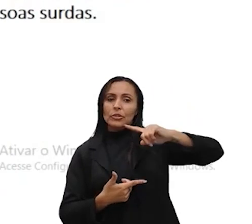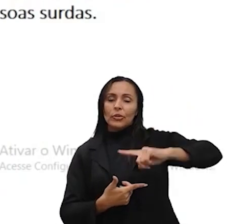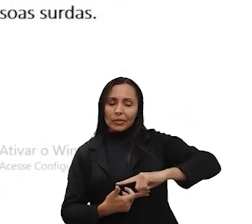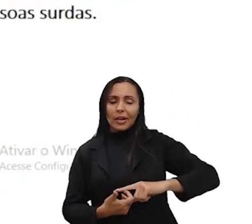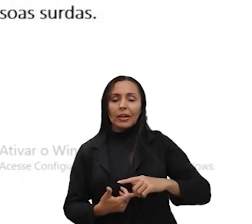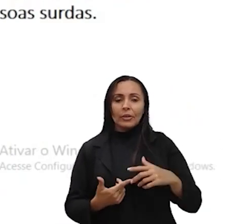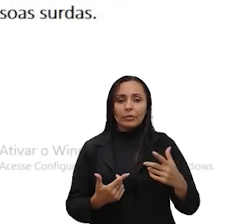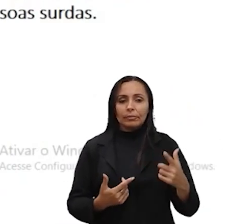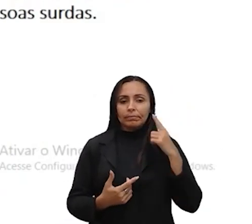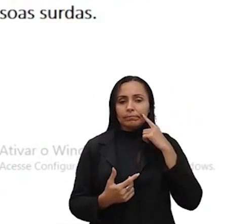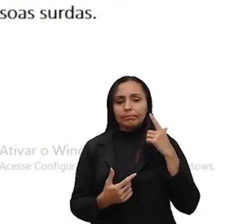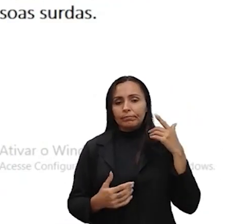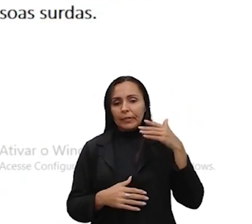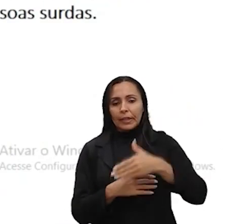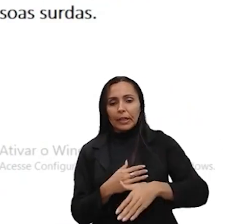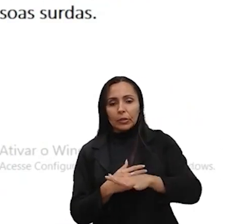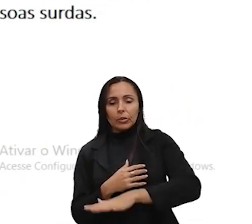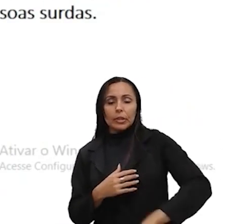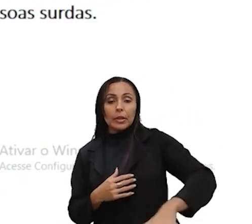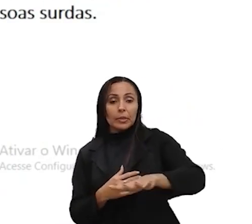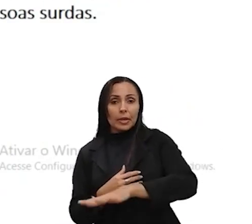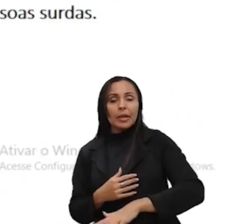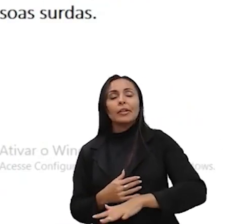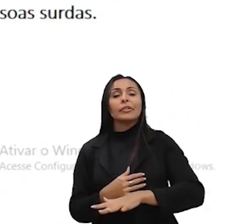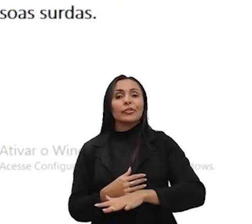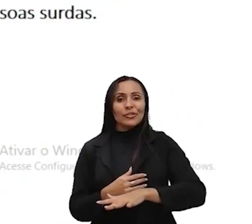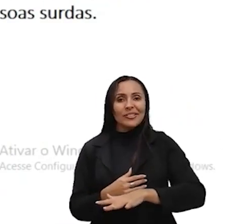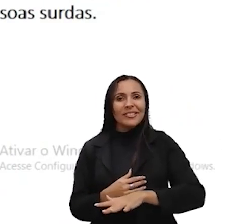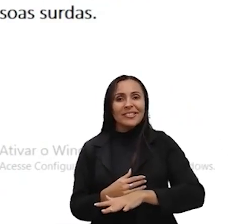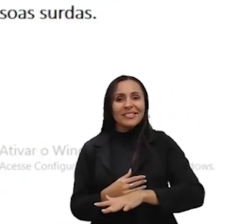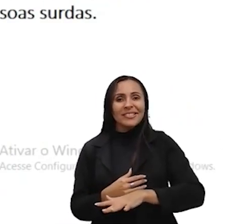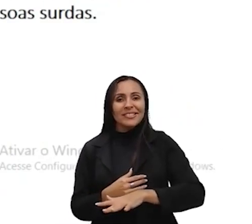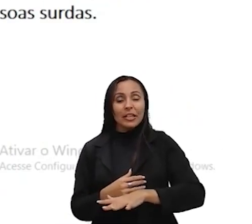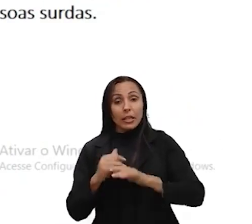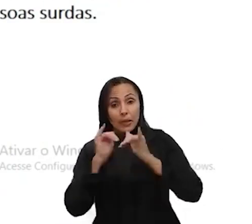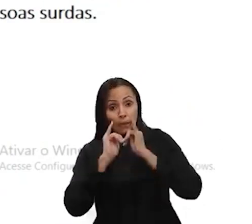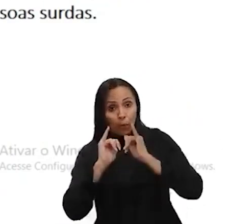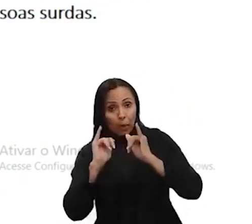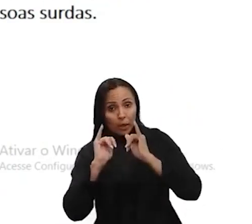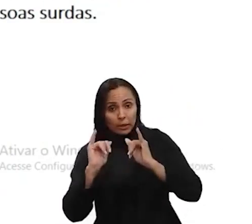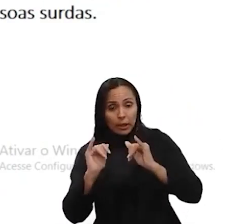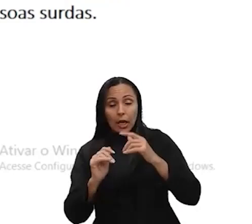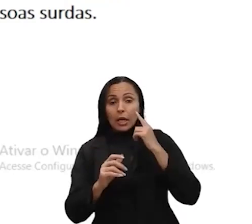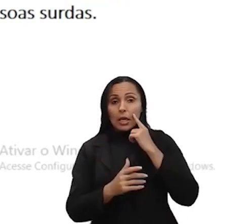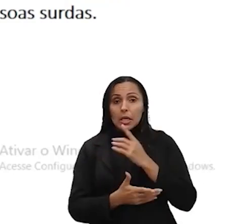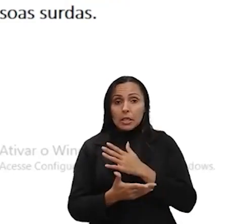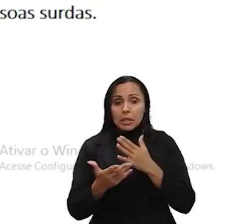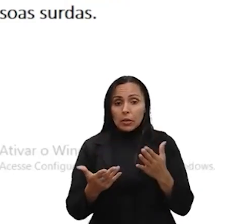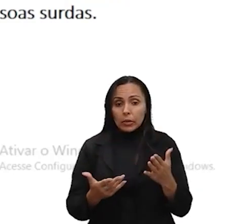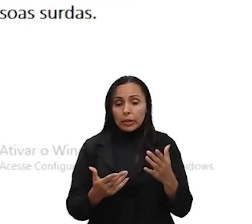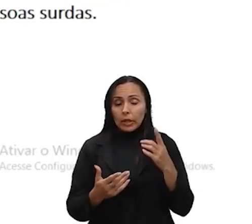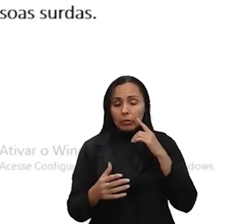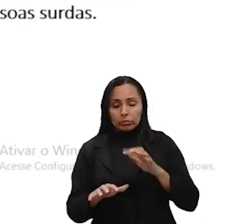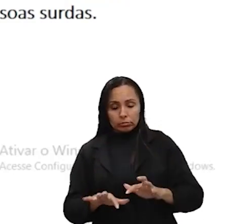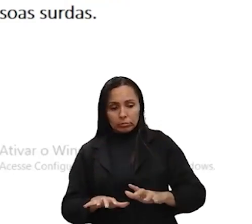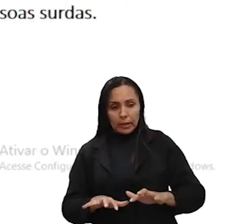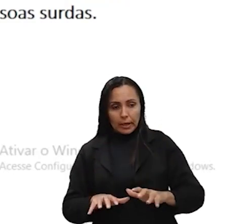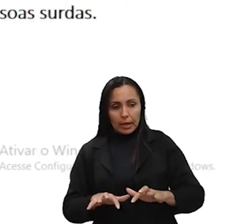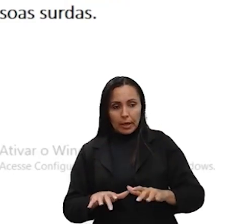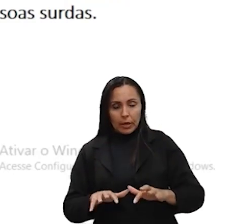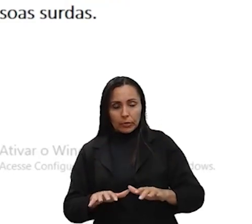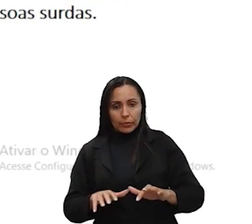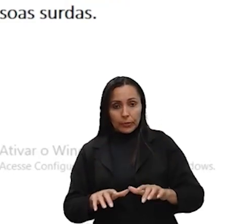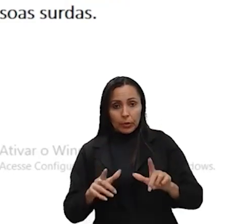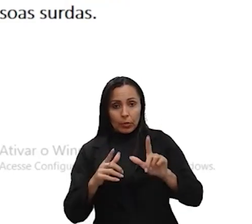né, dentro de ambientes informacionais, que é o teclado com letras